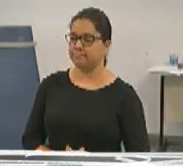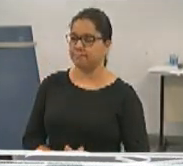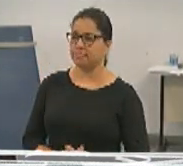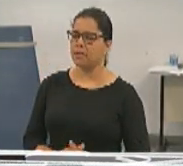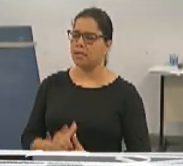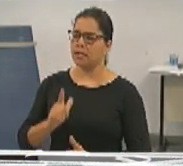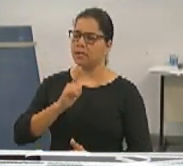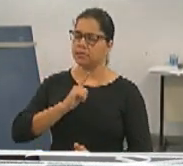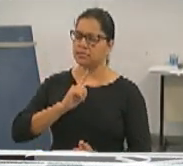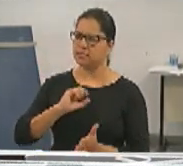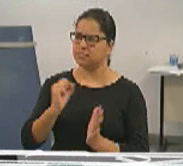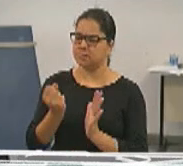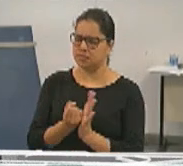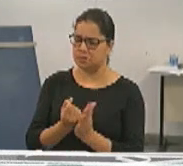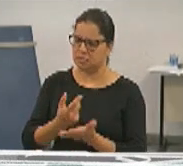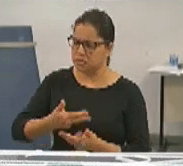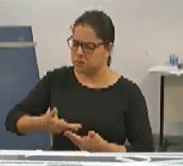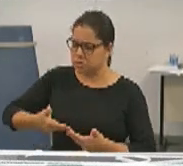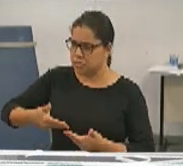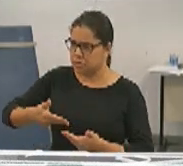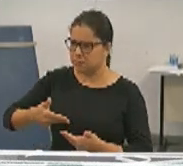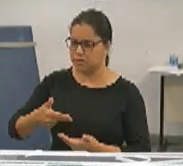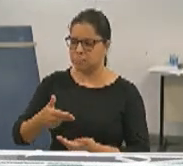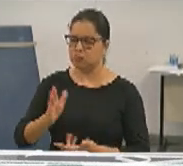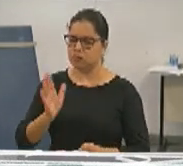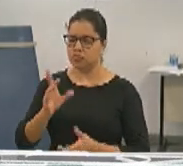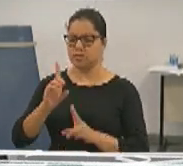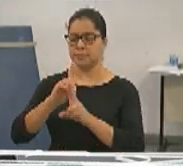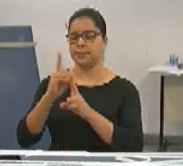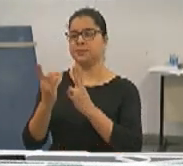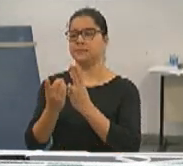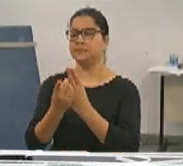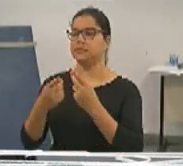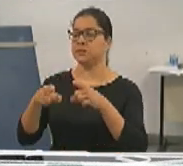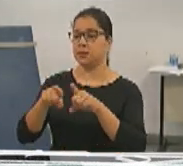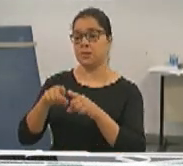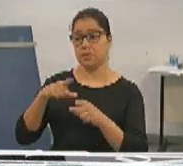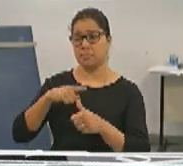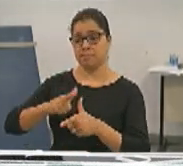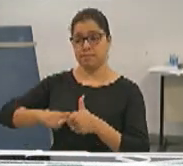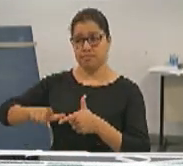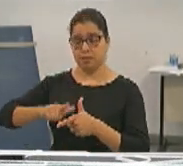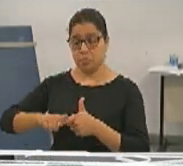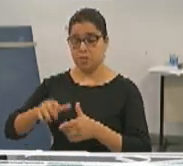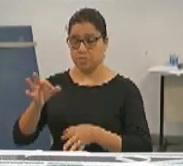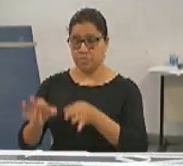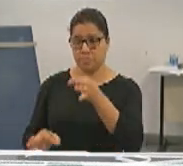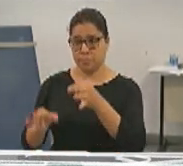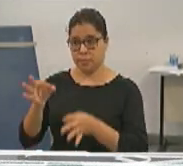existem registros, isso já foi, inclusive a universidade foi notificada já, né, judicialmente,